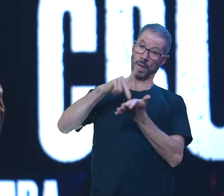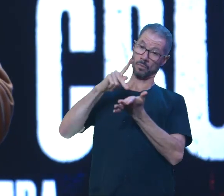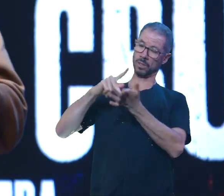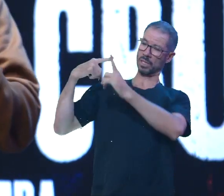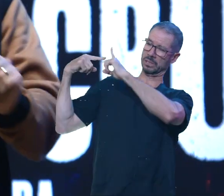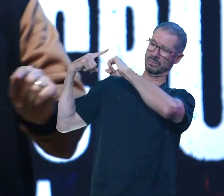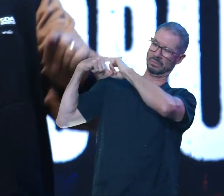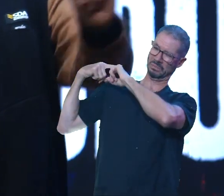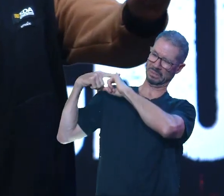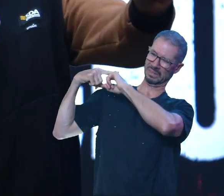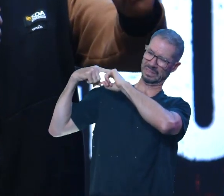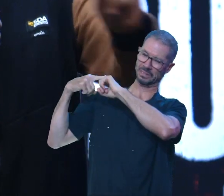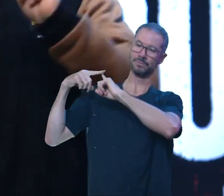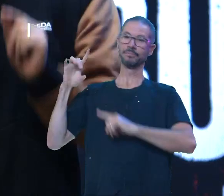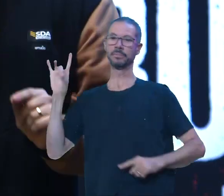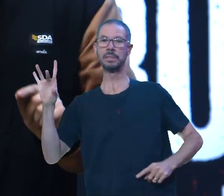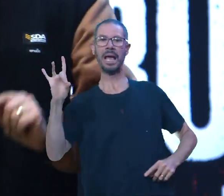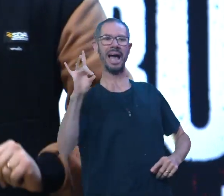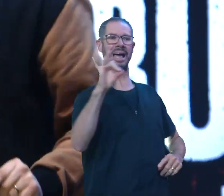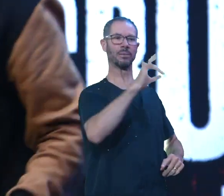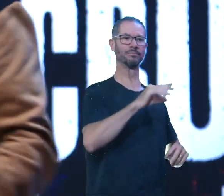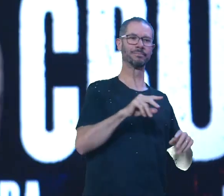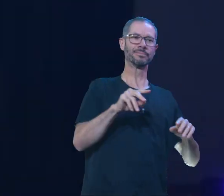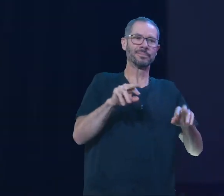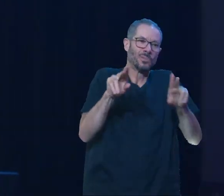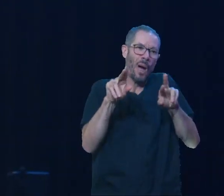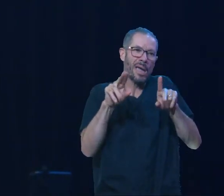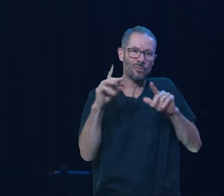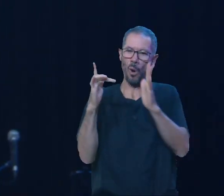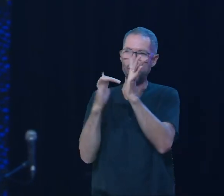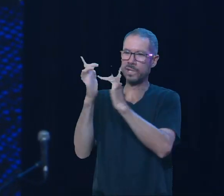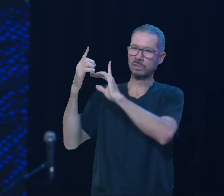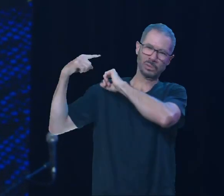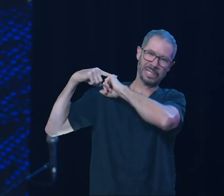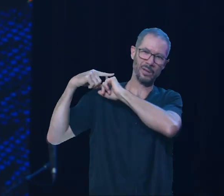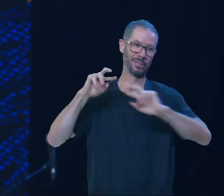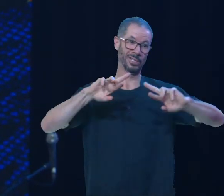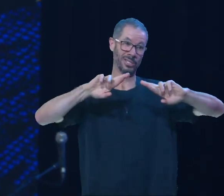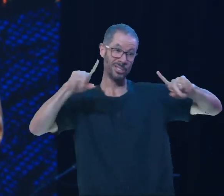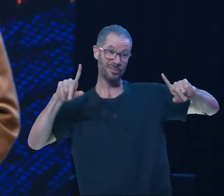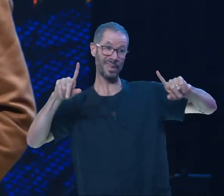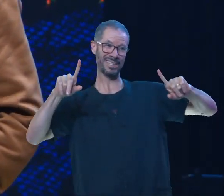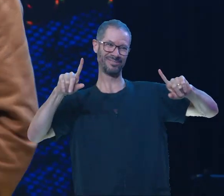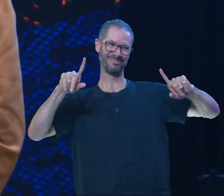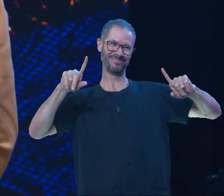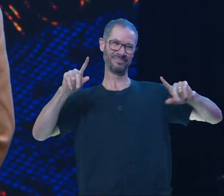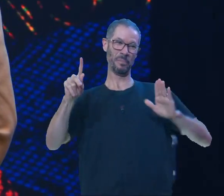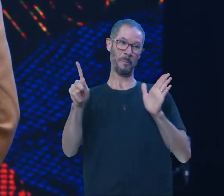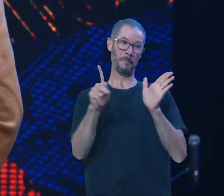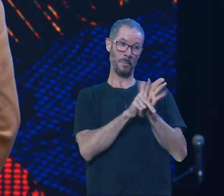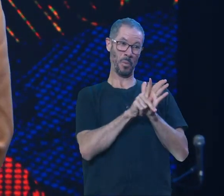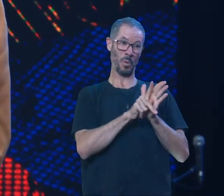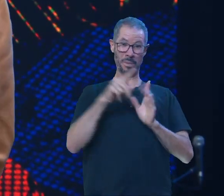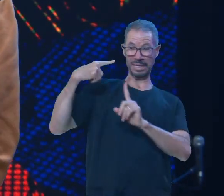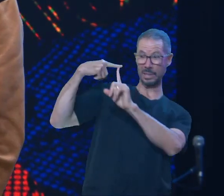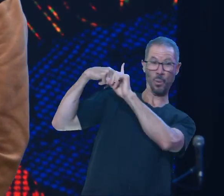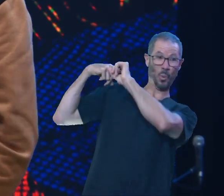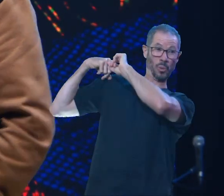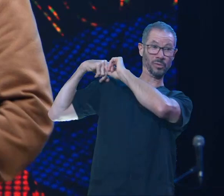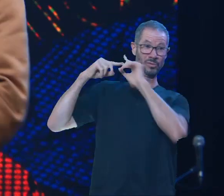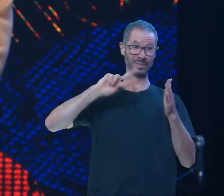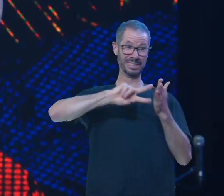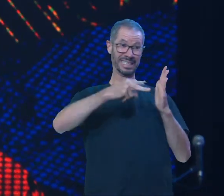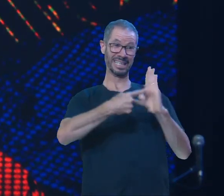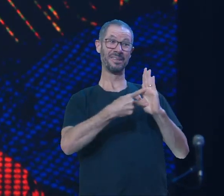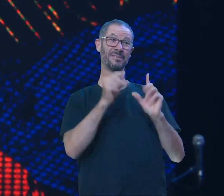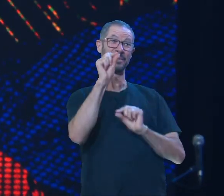carregar a cruz que Deus tem para você, que não é a mesma cruz que o Senhor carregou, cada um tem a cruz, a sua própria cruz. Ou cada um tem a cruz que